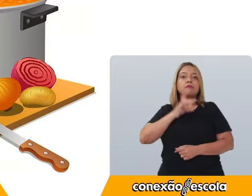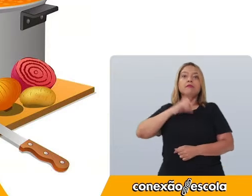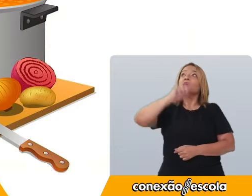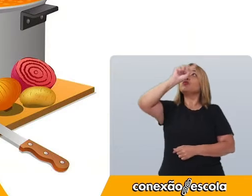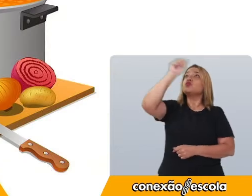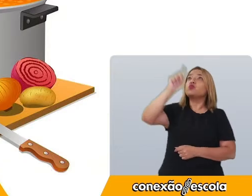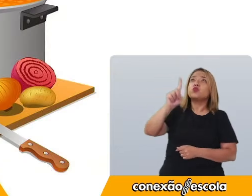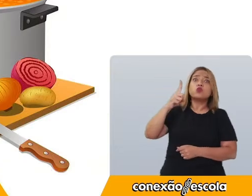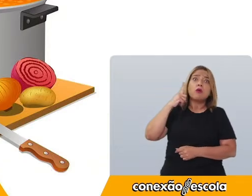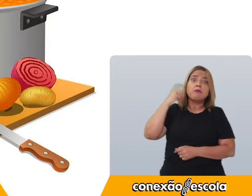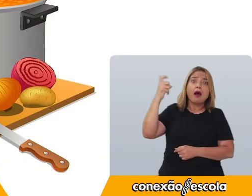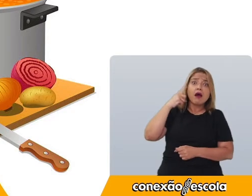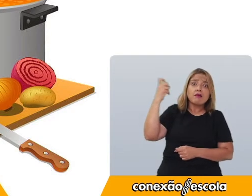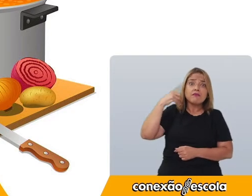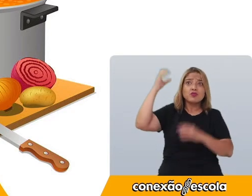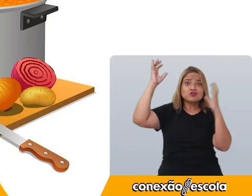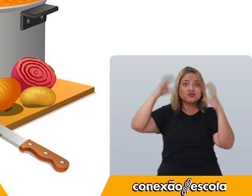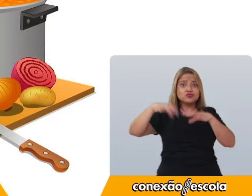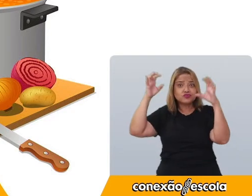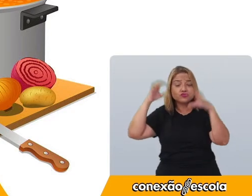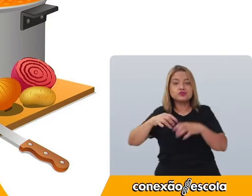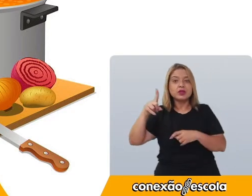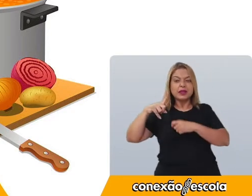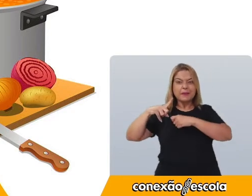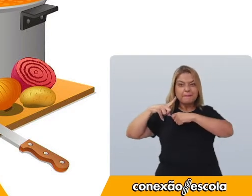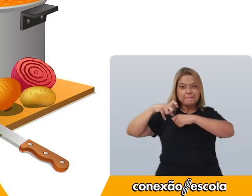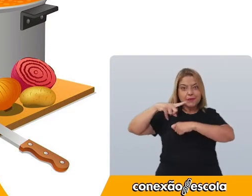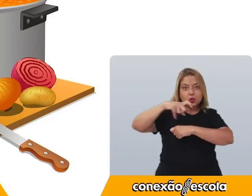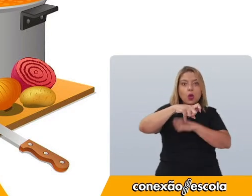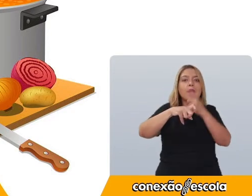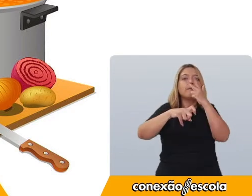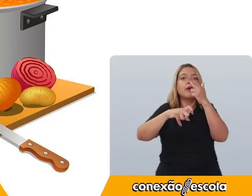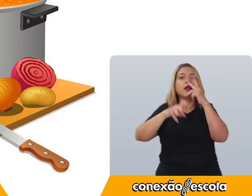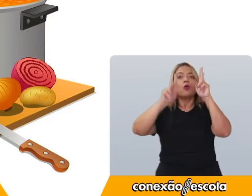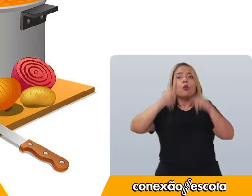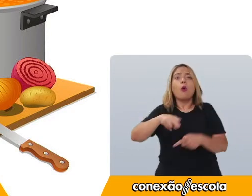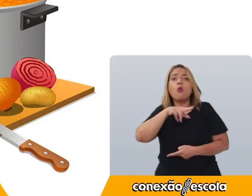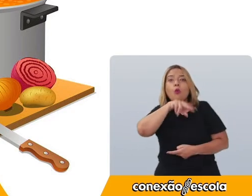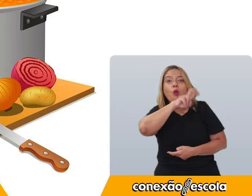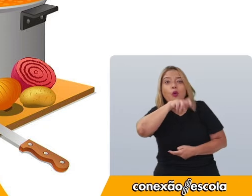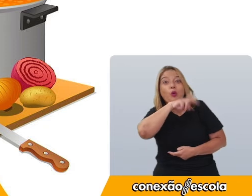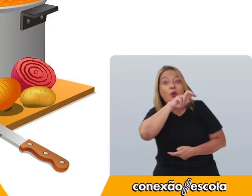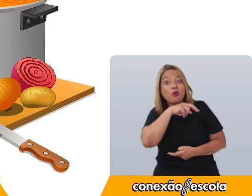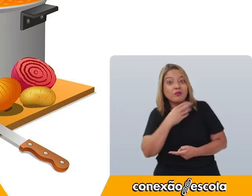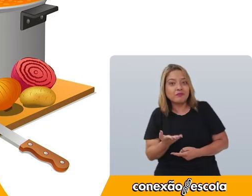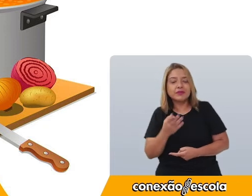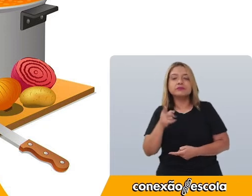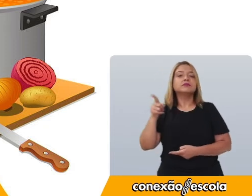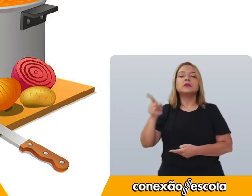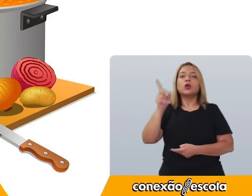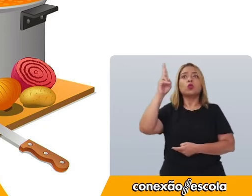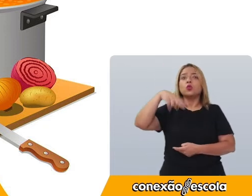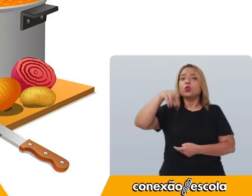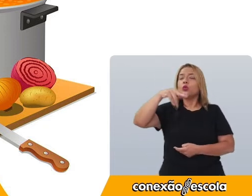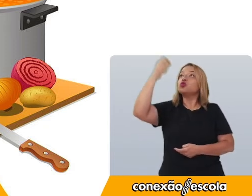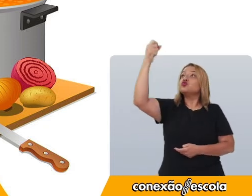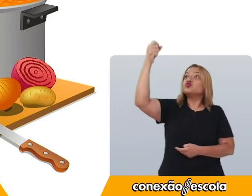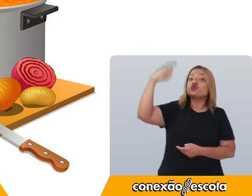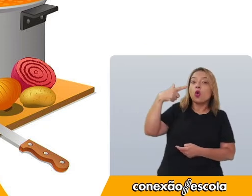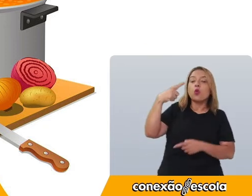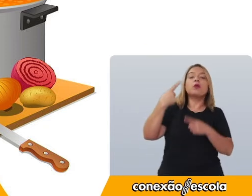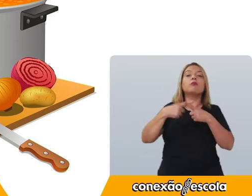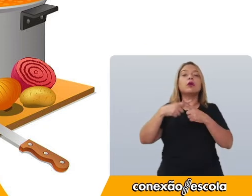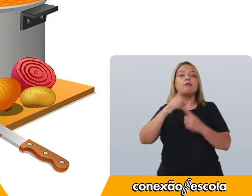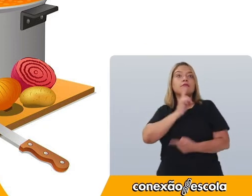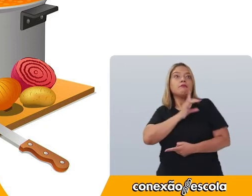trovão. Minhoca, para ela, era cobra e nunca apanhava sol porque